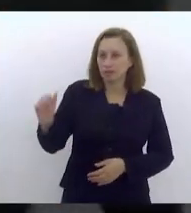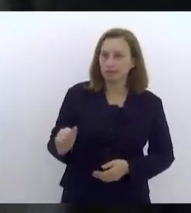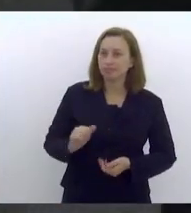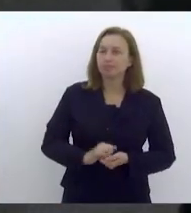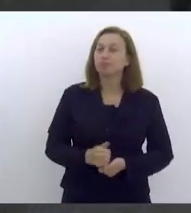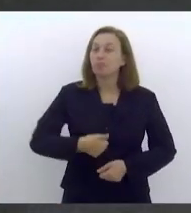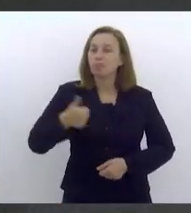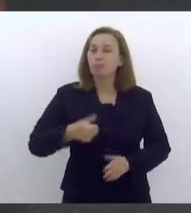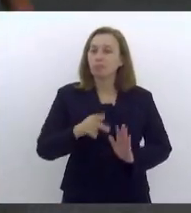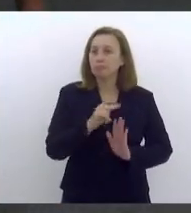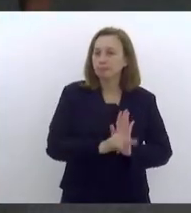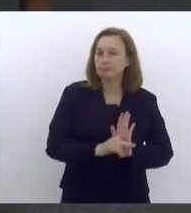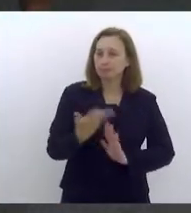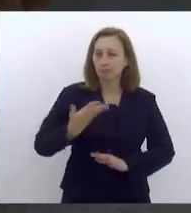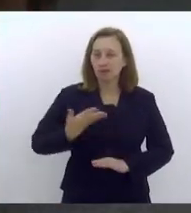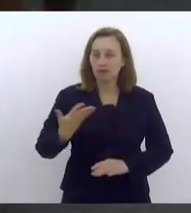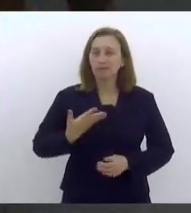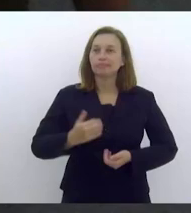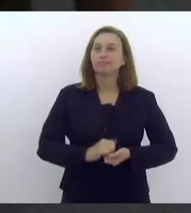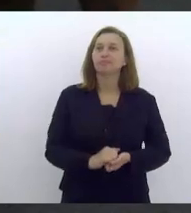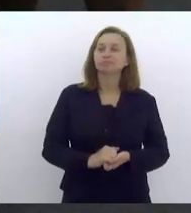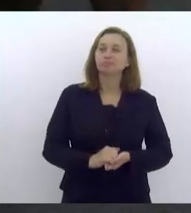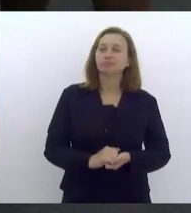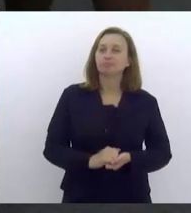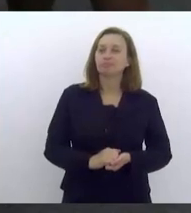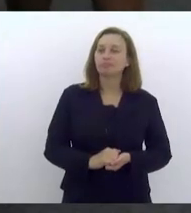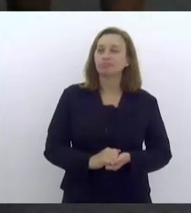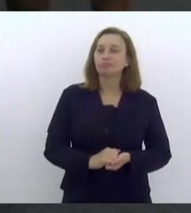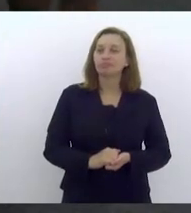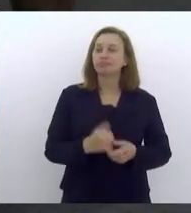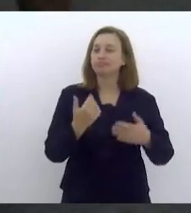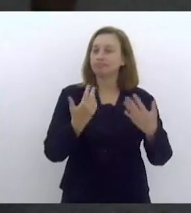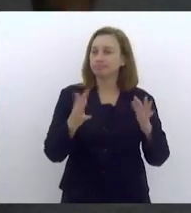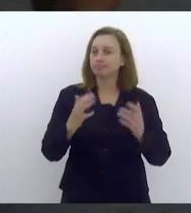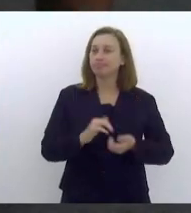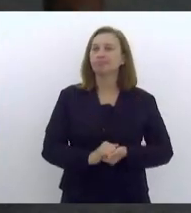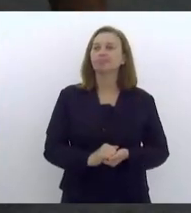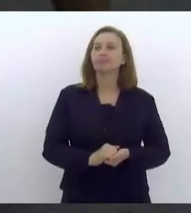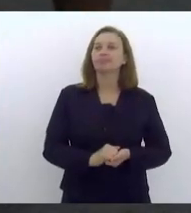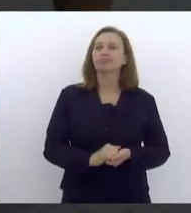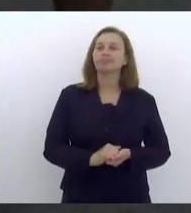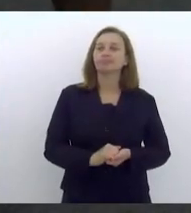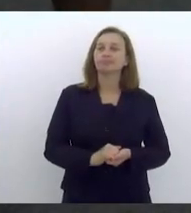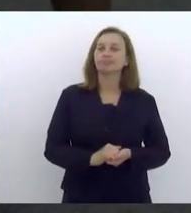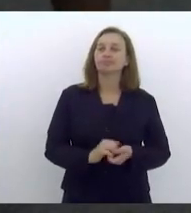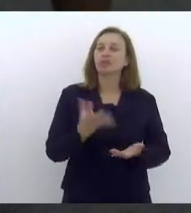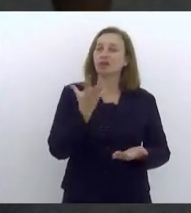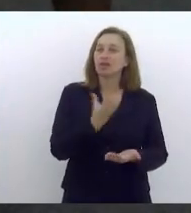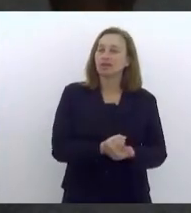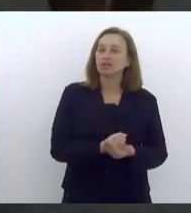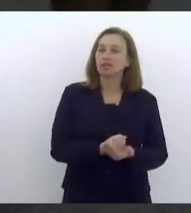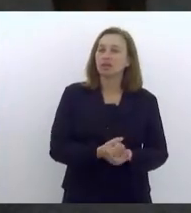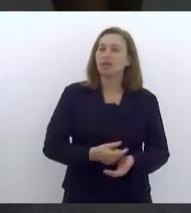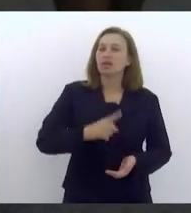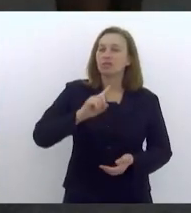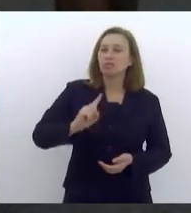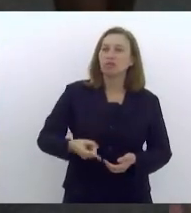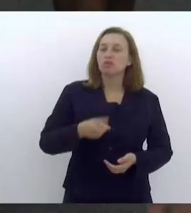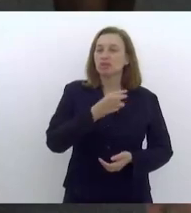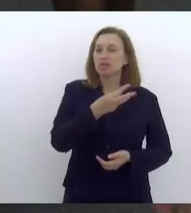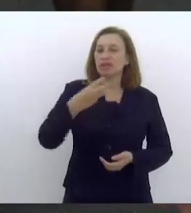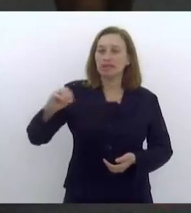o projeto da colega é muito meritório, fica aqui o nosso elogio, pois foram registrados 1.300